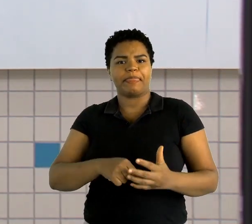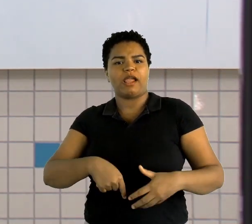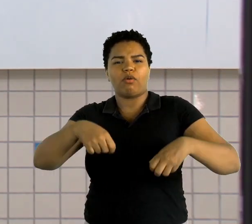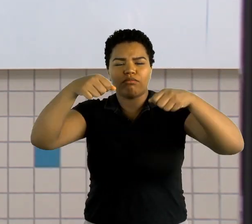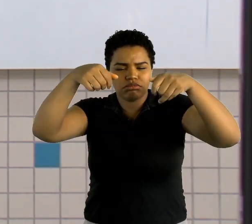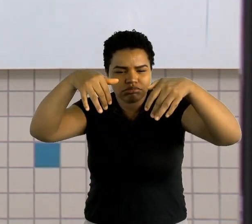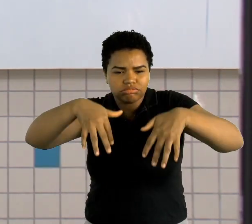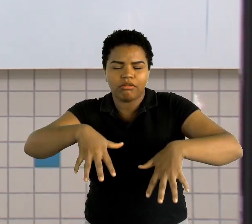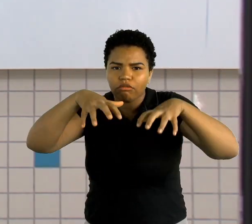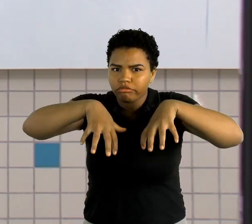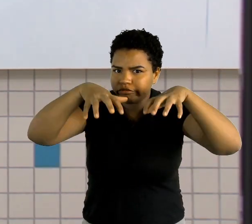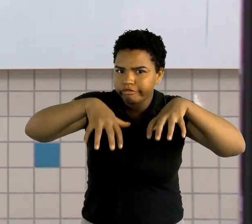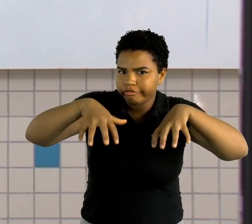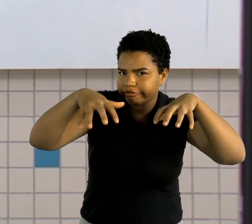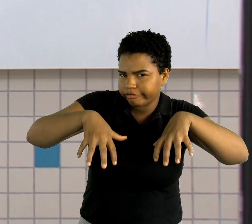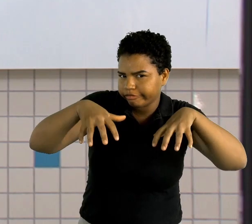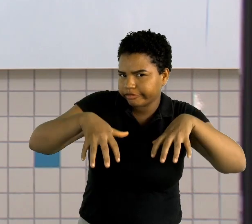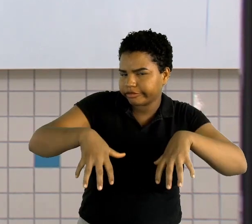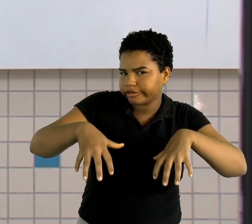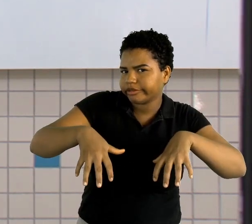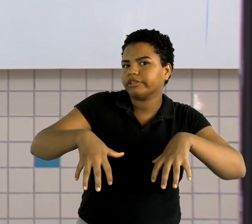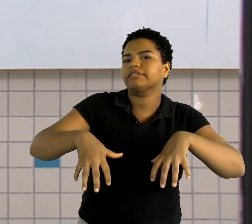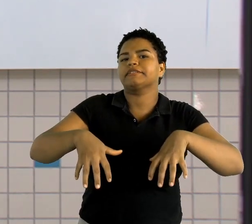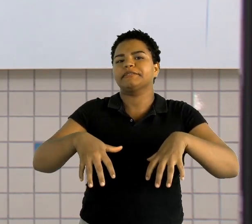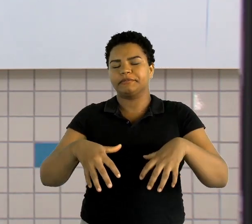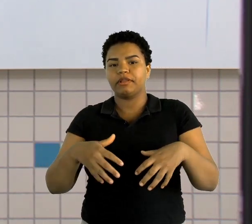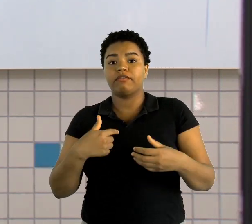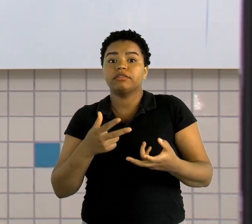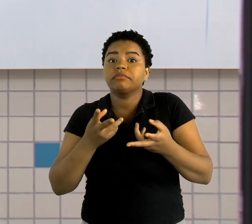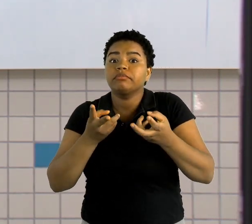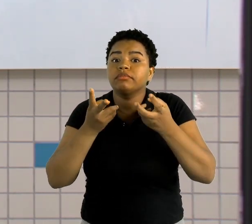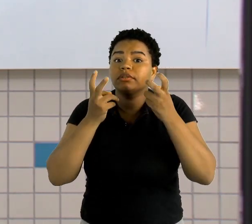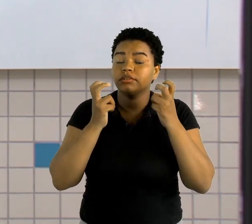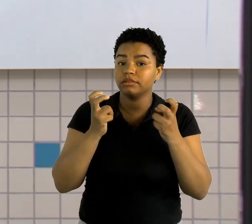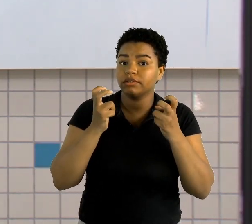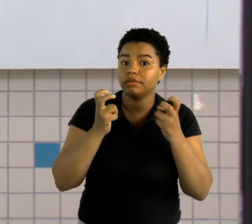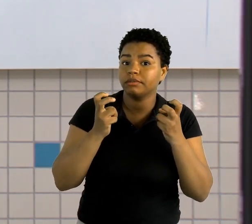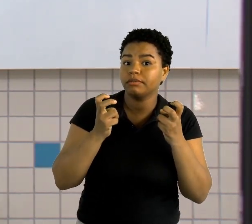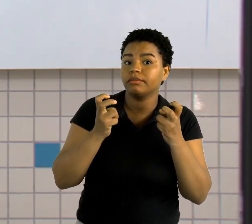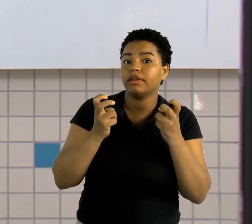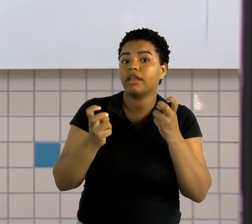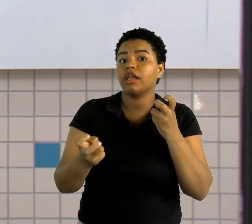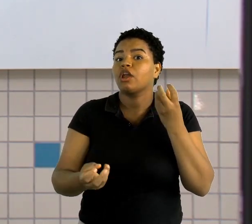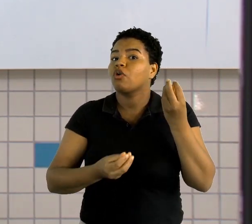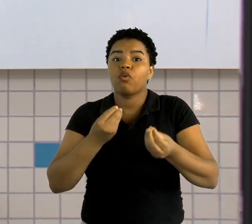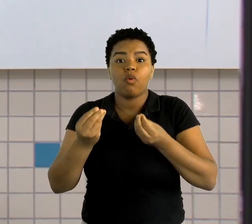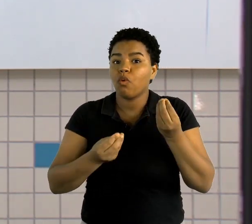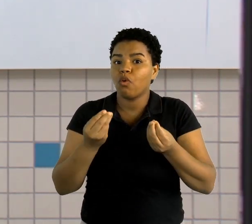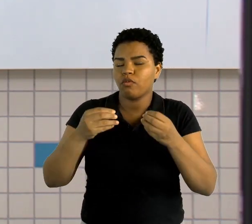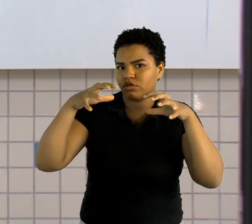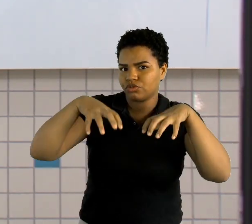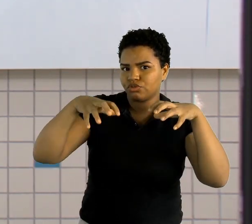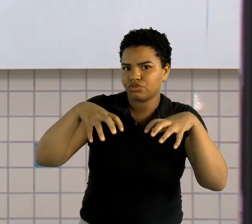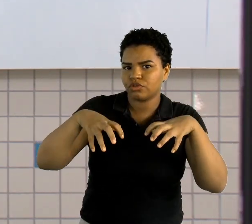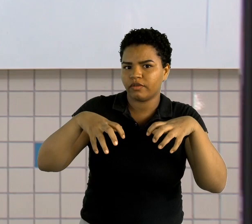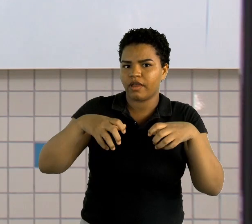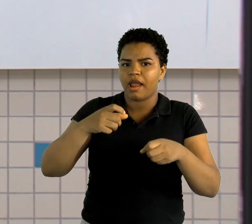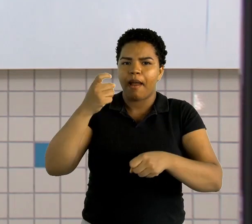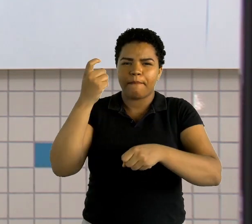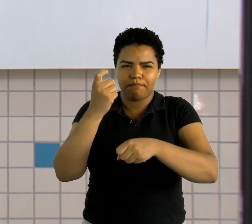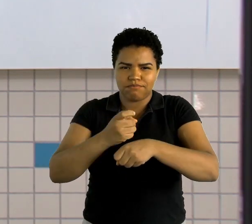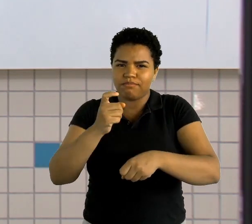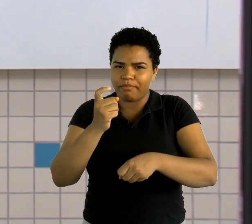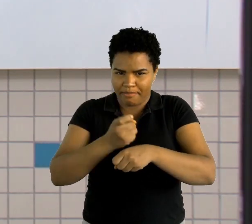as chuvas, por exemplo, um exemplo de precipitação. Você vai perceber através da quantidade de chuva, ou como vem as chuvas, se é de granizo, de